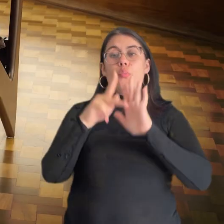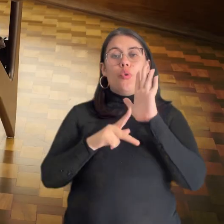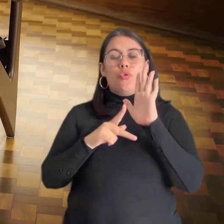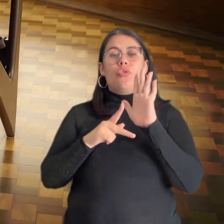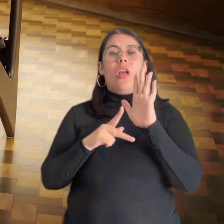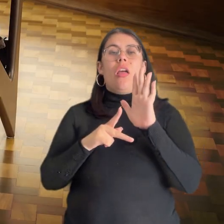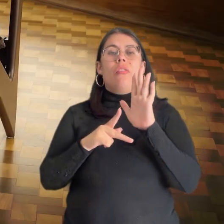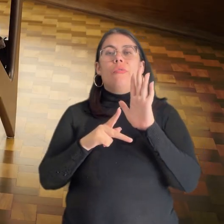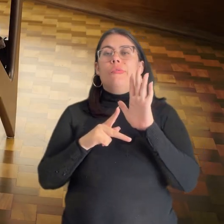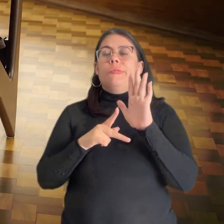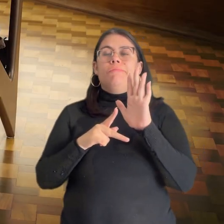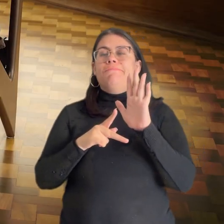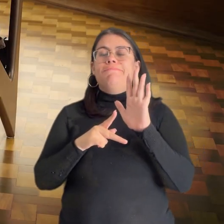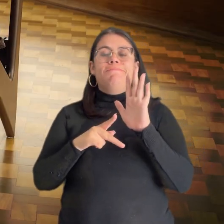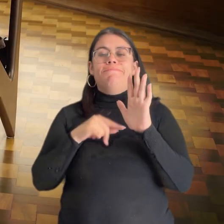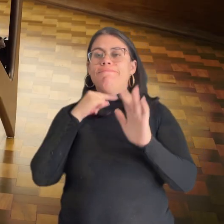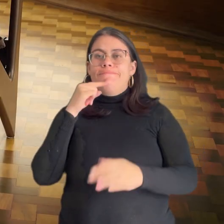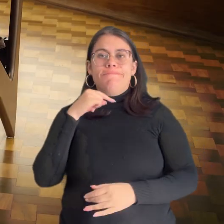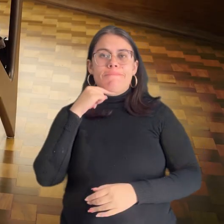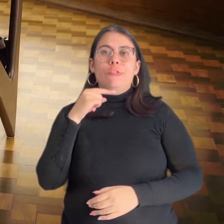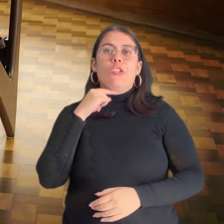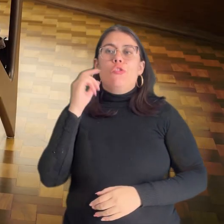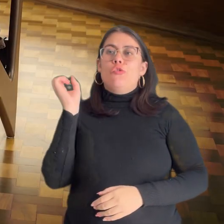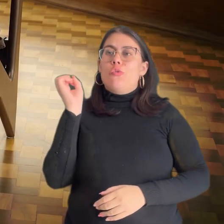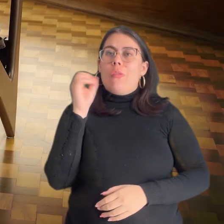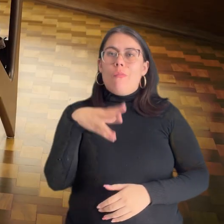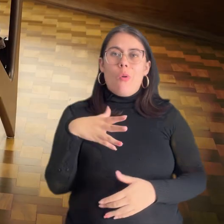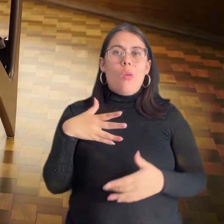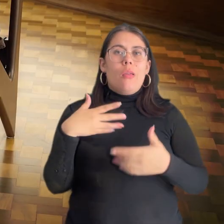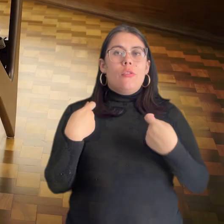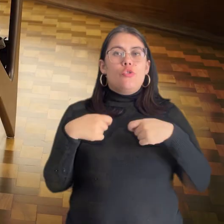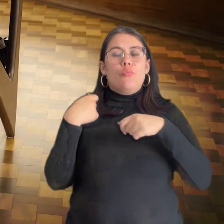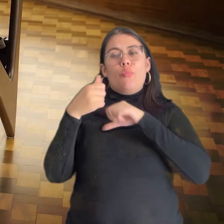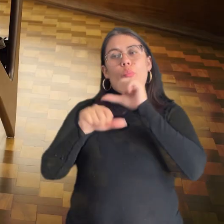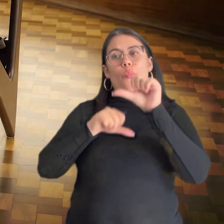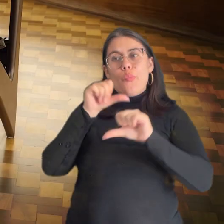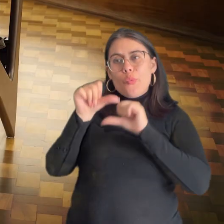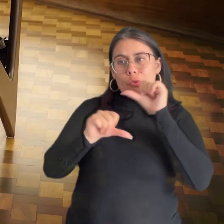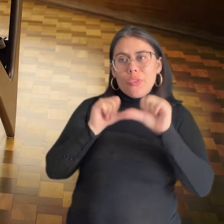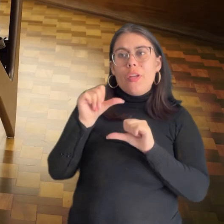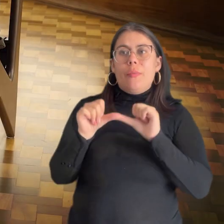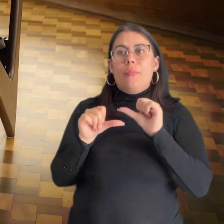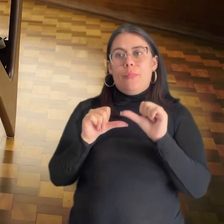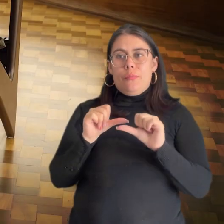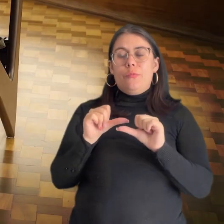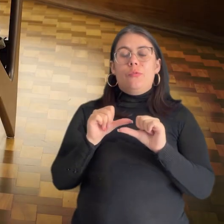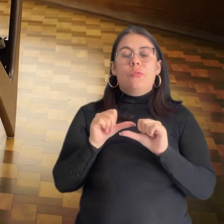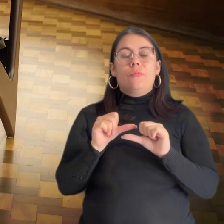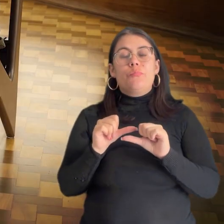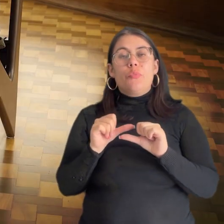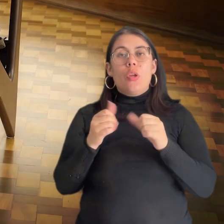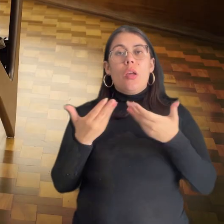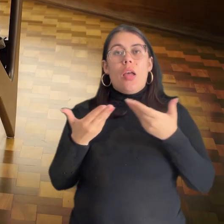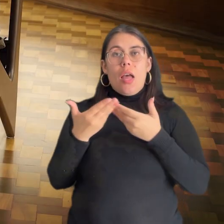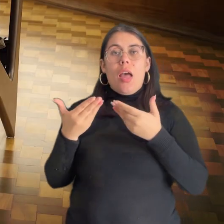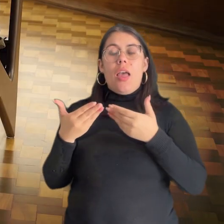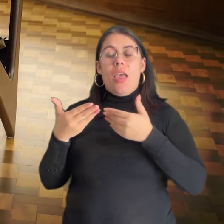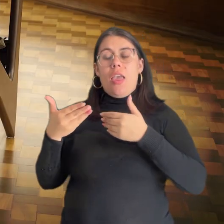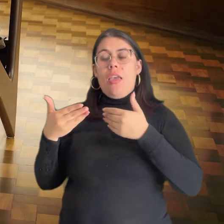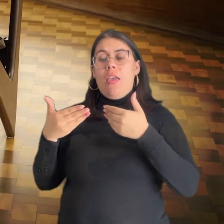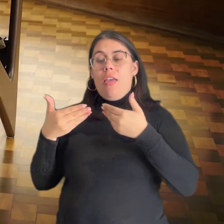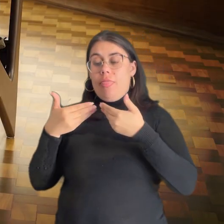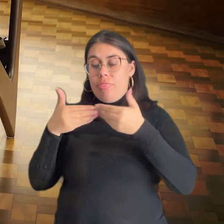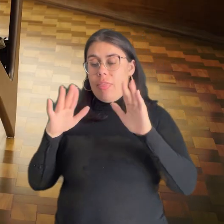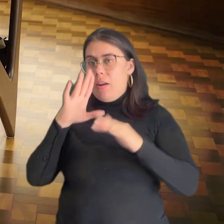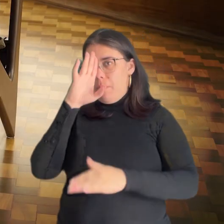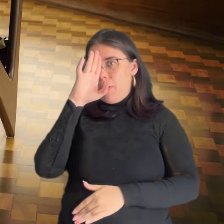jogado fora e nós, então, invertemos a entrada principal de tal maneira que ela